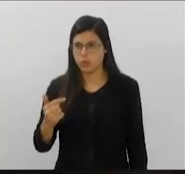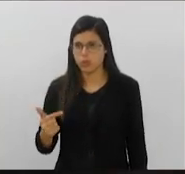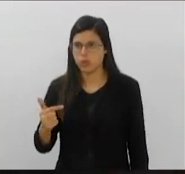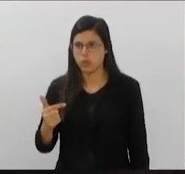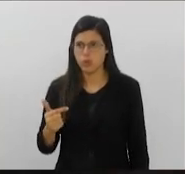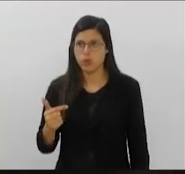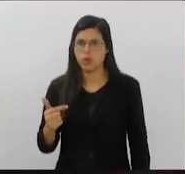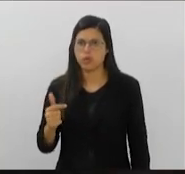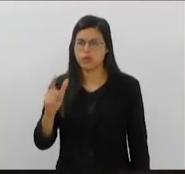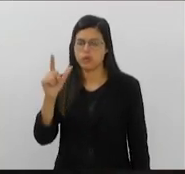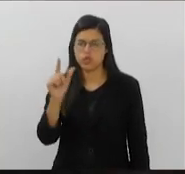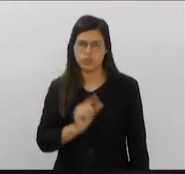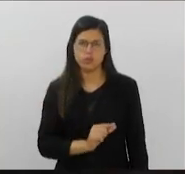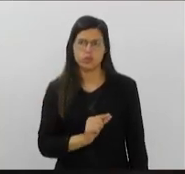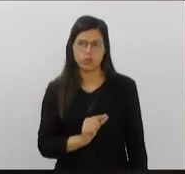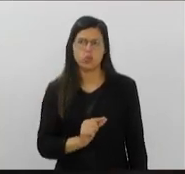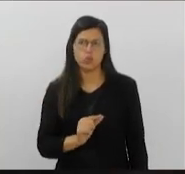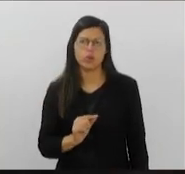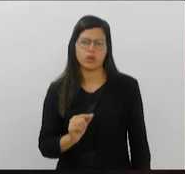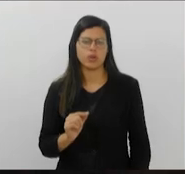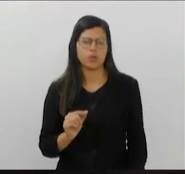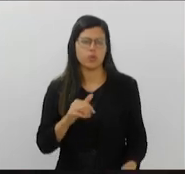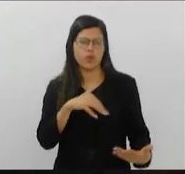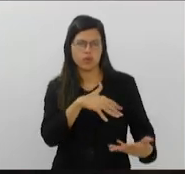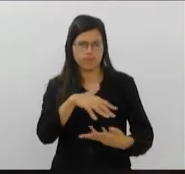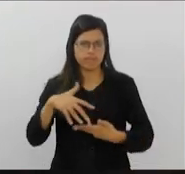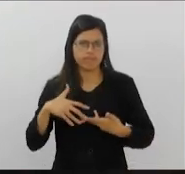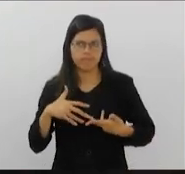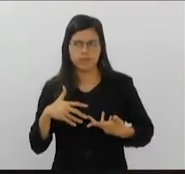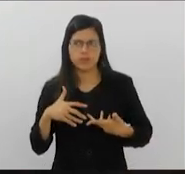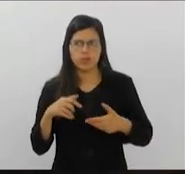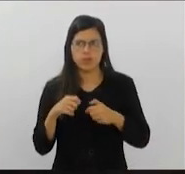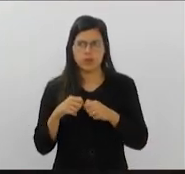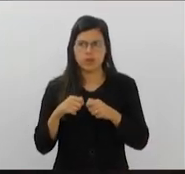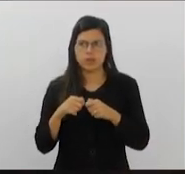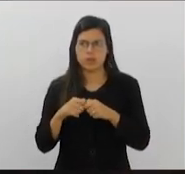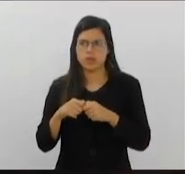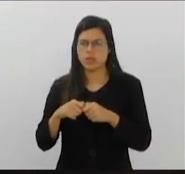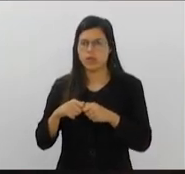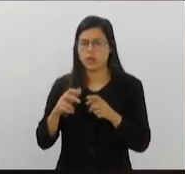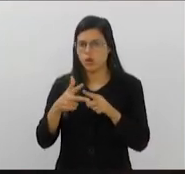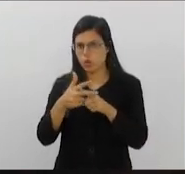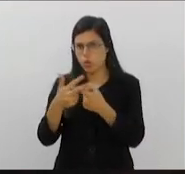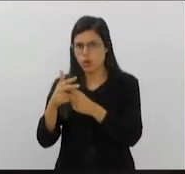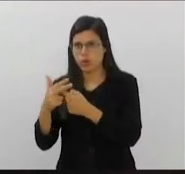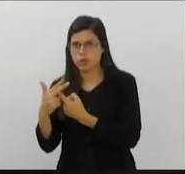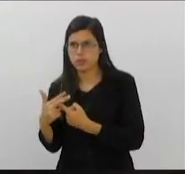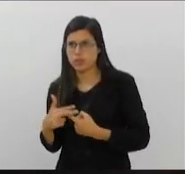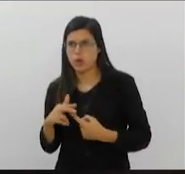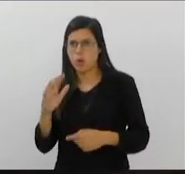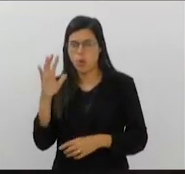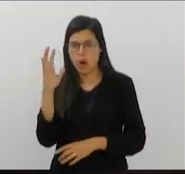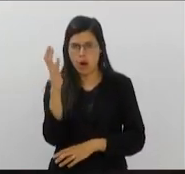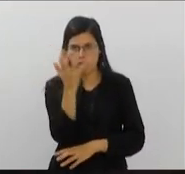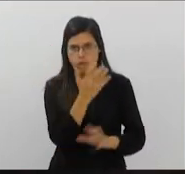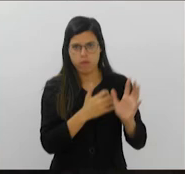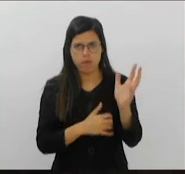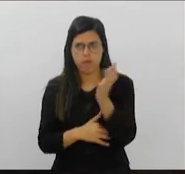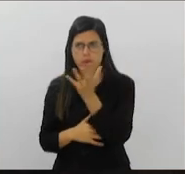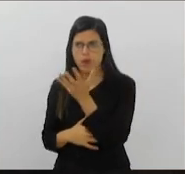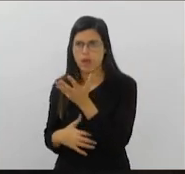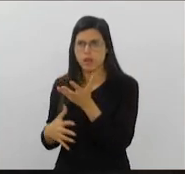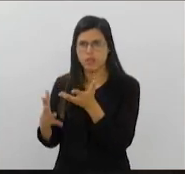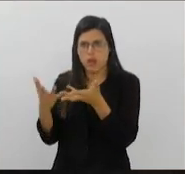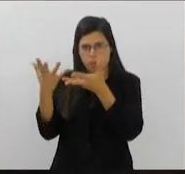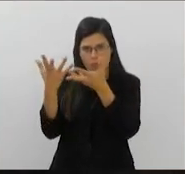desse gás de efeito estufa na atmosfera, realizando a restauração. uma vez que a floresta é um dos grandes sumidouros de carbono.